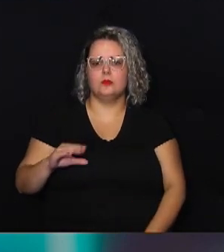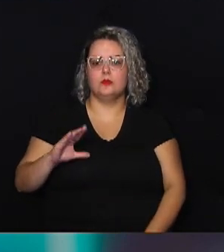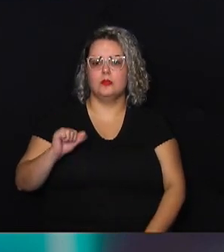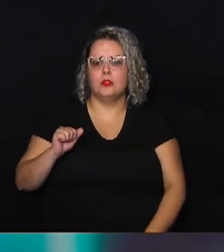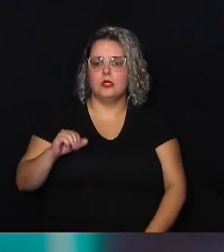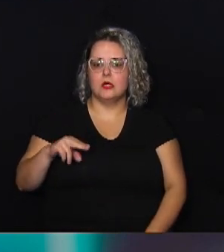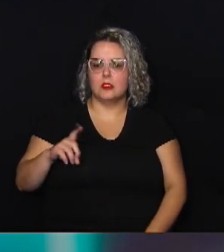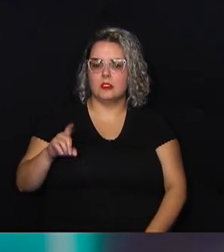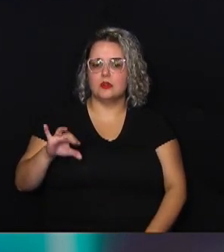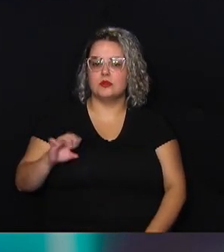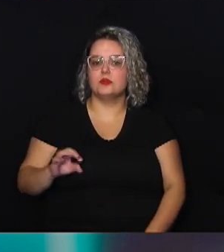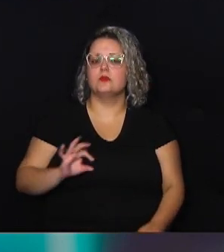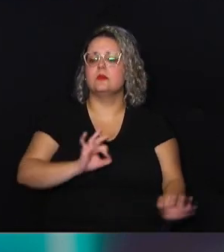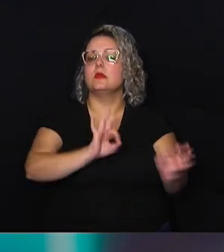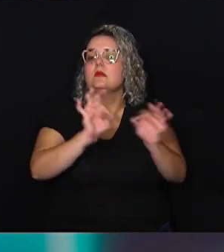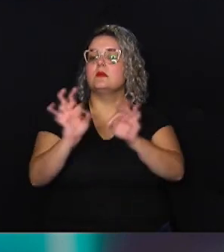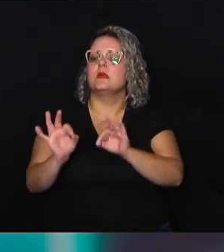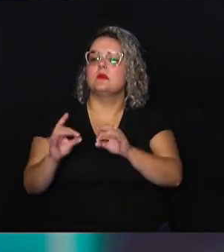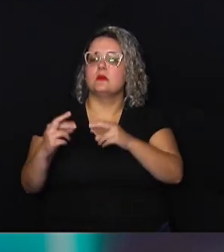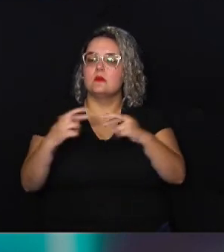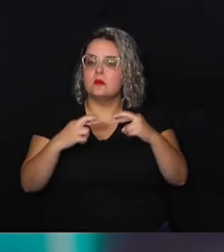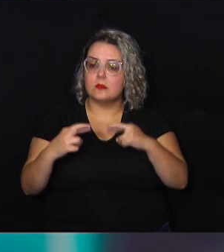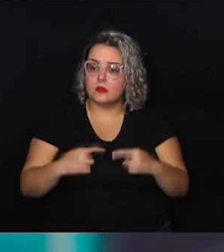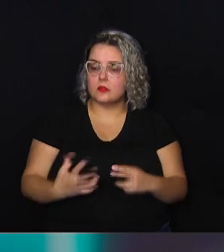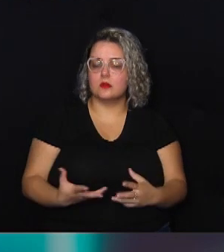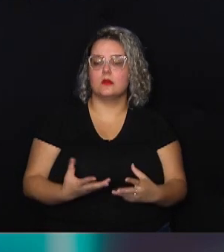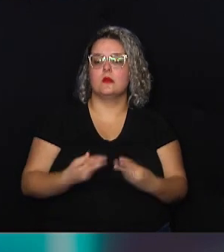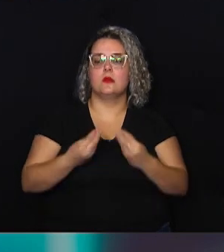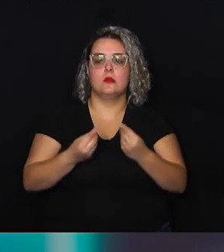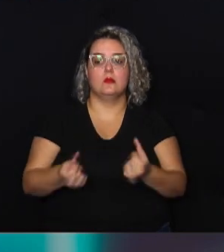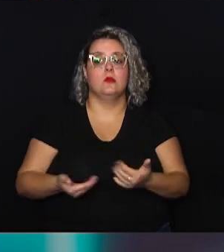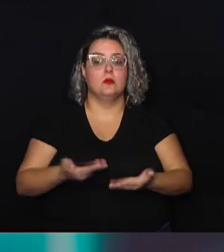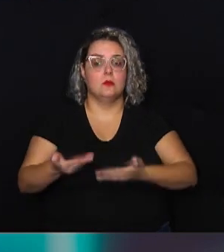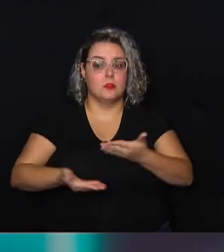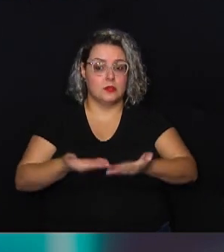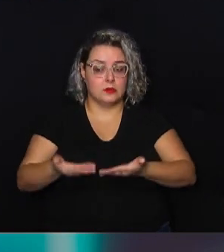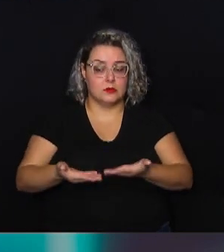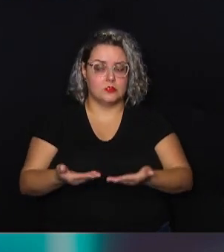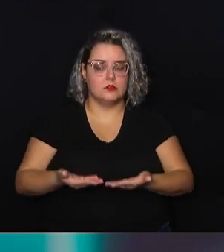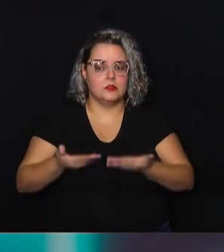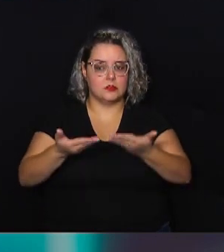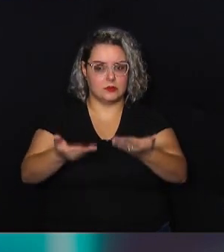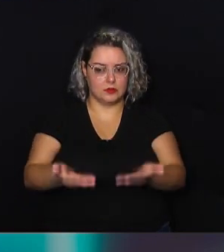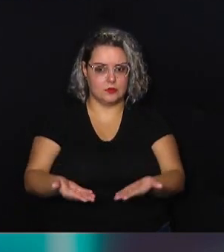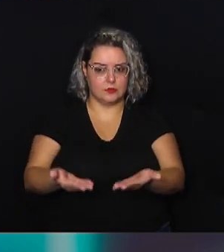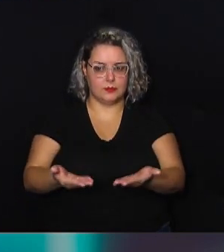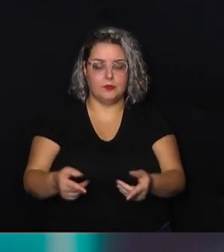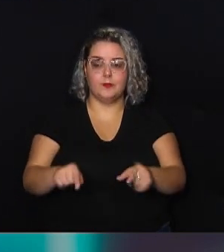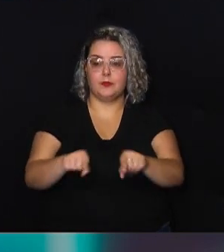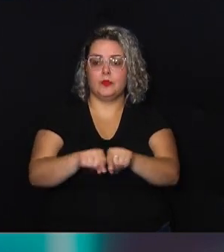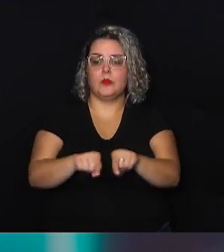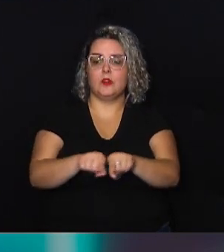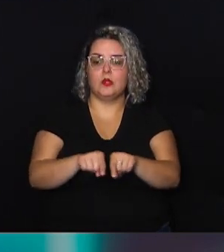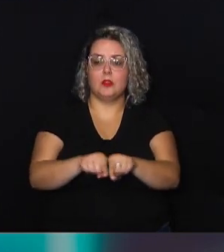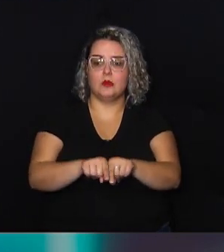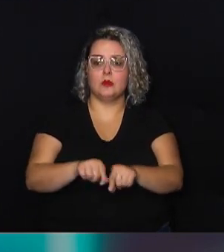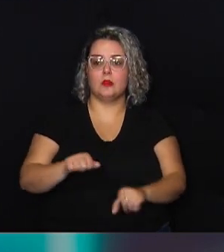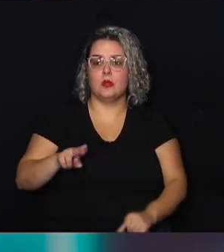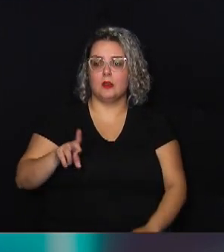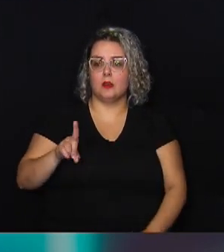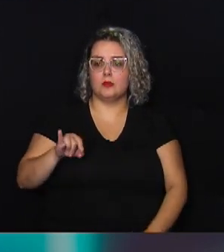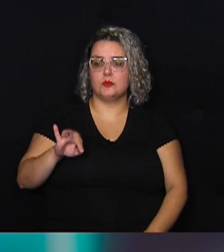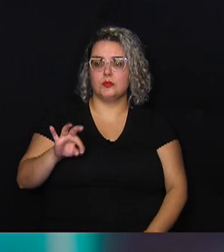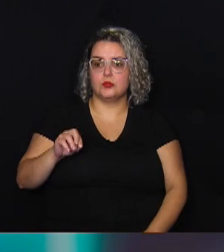verificar o acompanhamento da qualidade da assistência que está sendo ali prestada. E assim como as auditorias nos